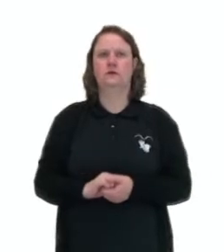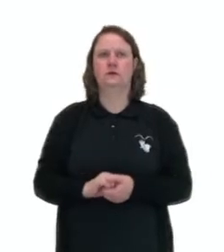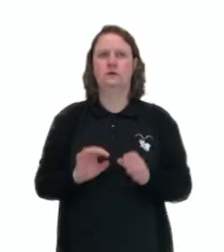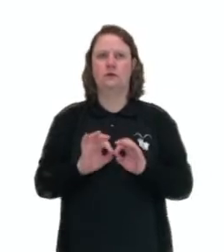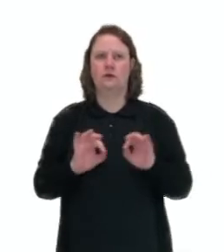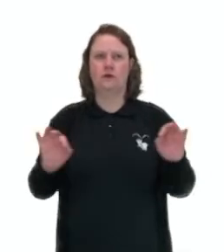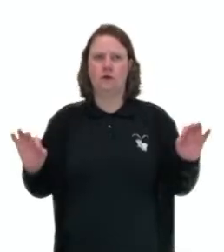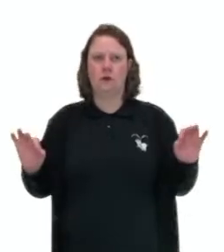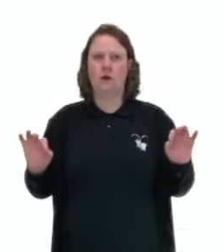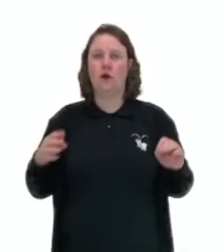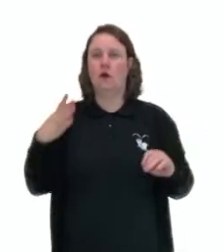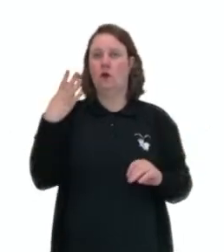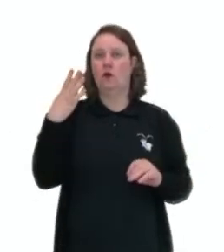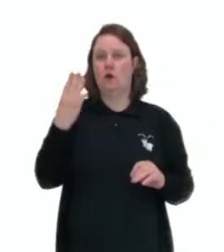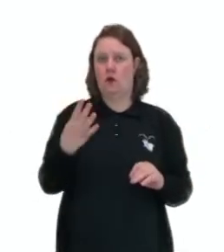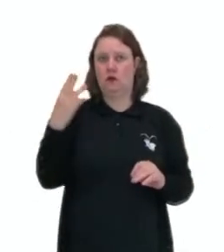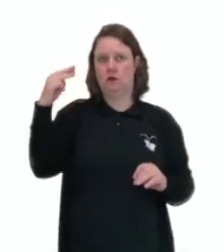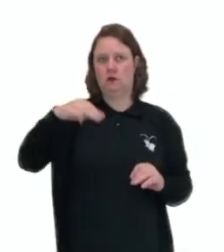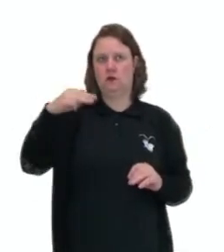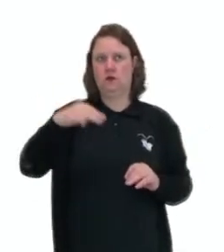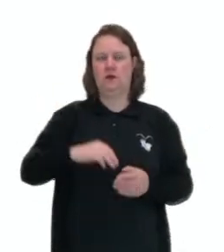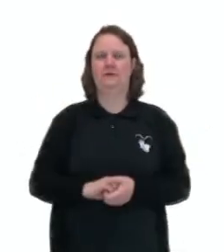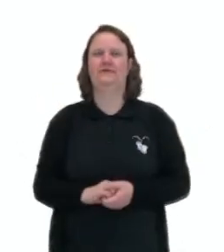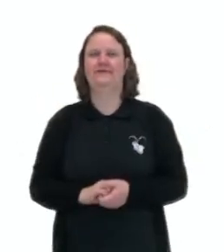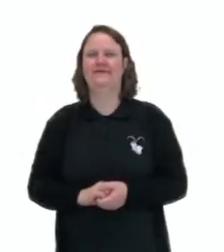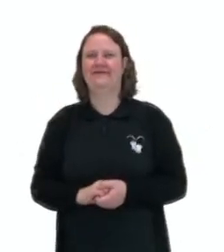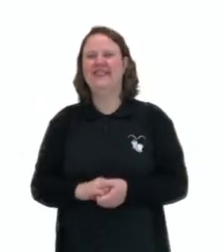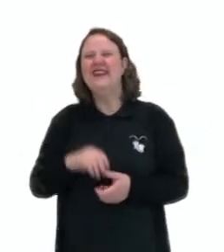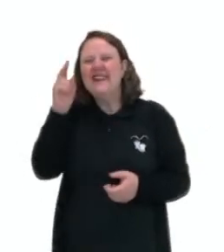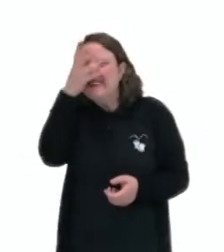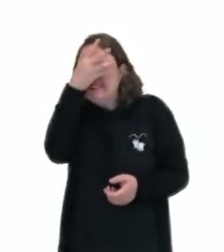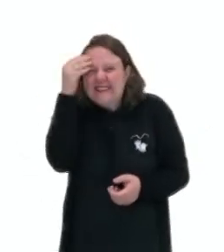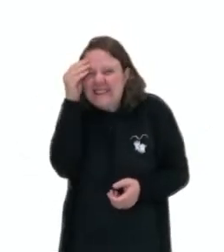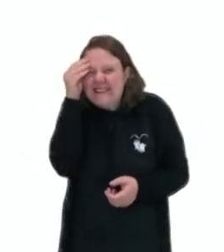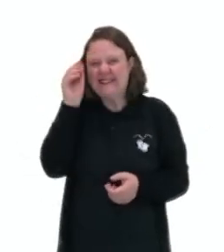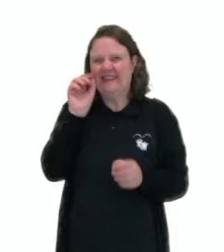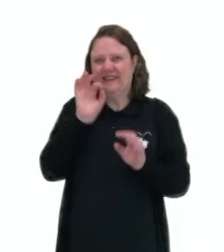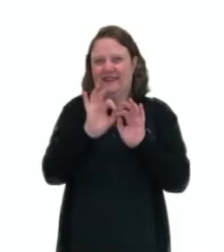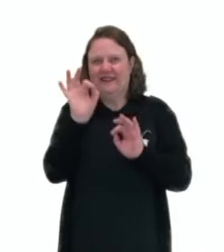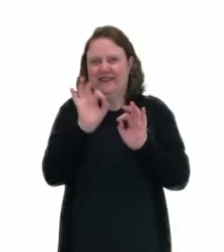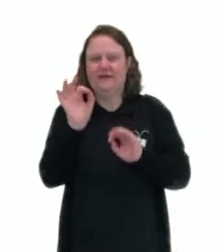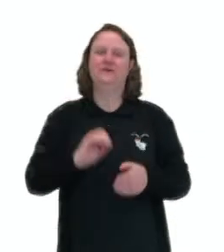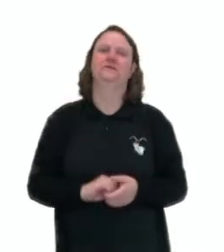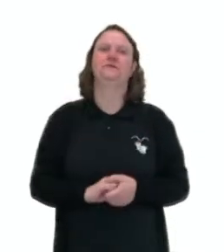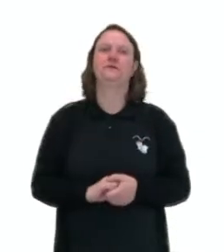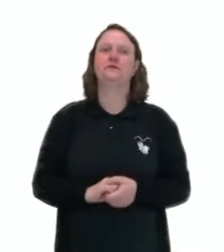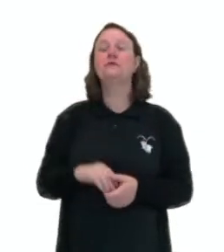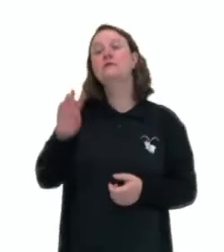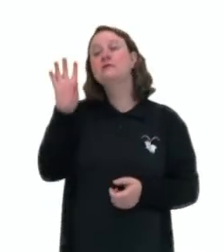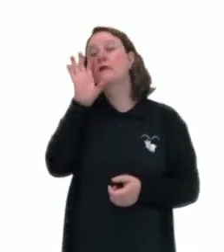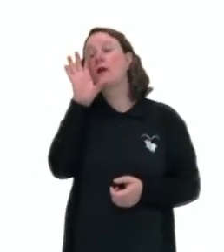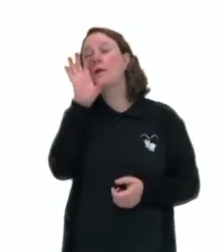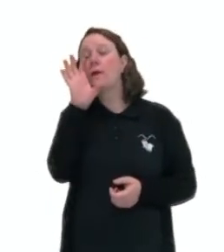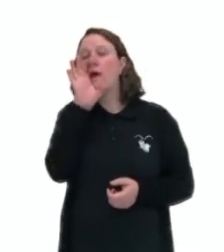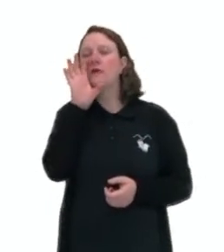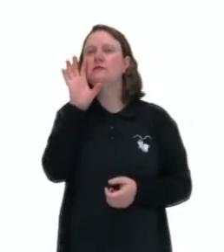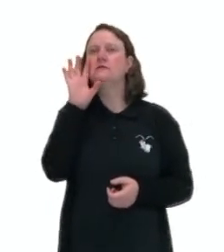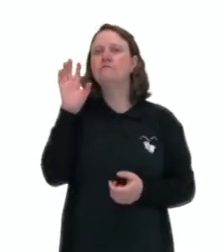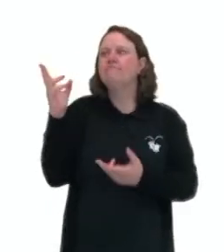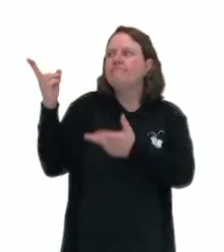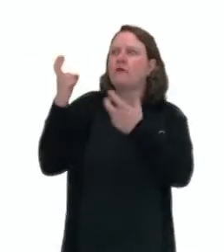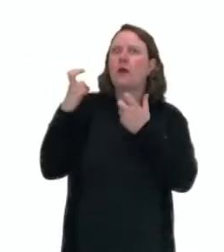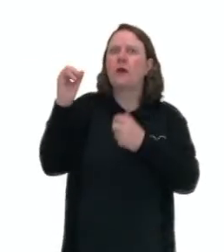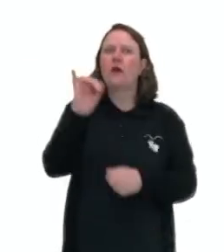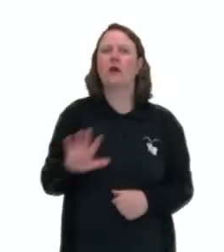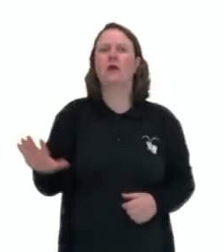largura de 4 metros. Deu um branco aqui, gente. Mas é lindo observar essa imagem, né? Olha que lindo. E quando eu